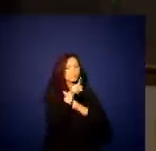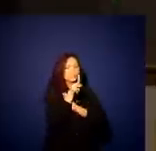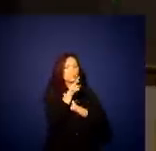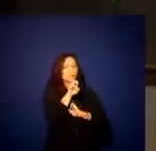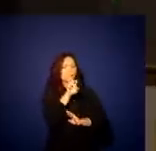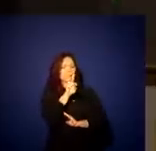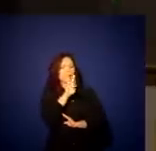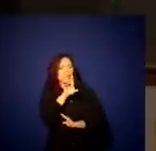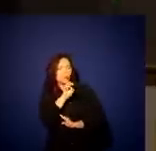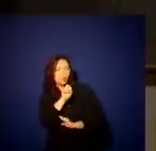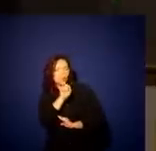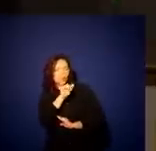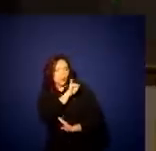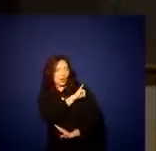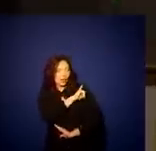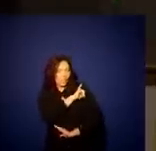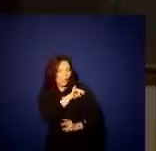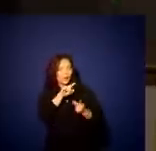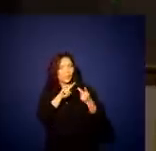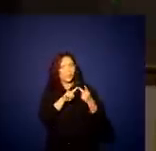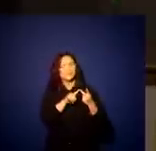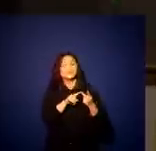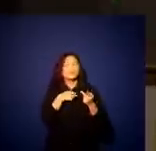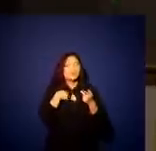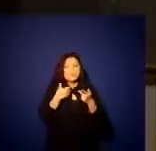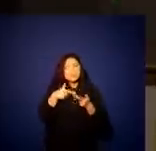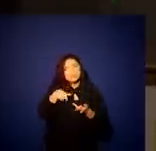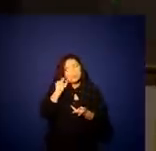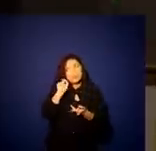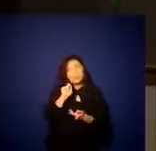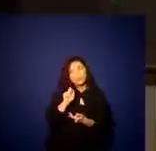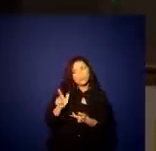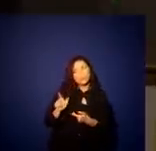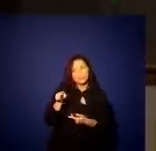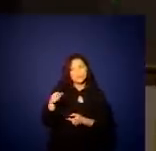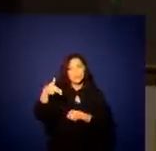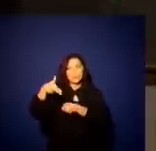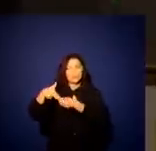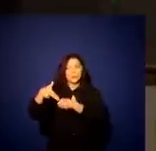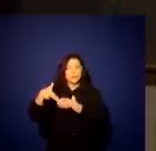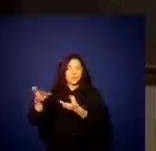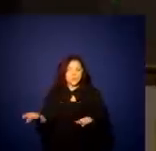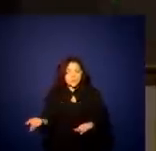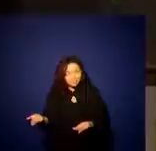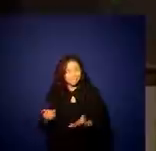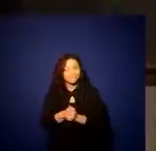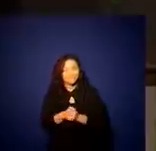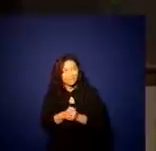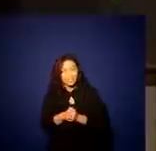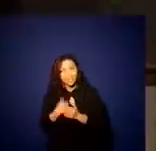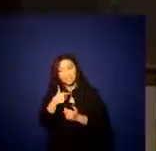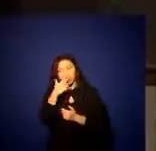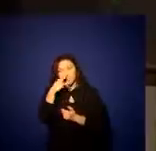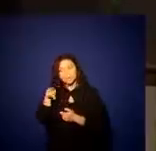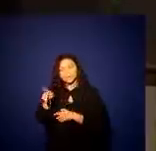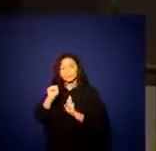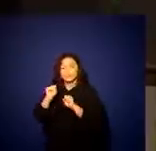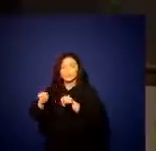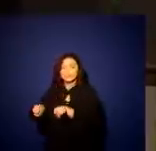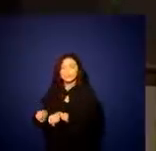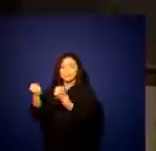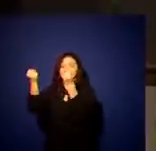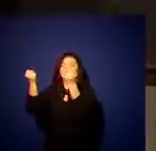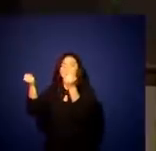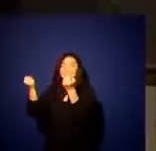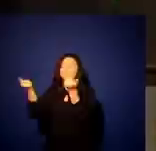expor nessas companhias né então eu acho que na Petrobras ela fica um pouco órfão desse ponto é o